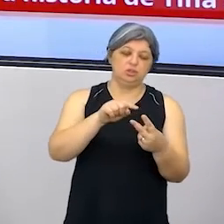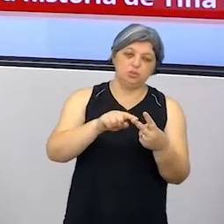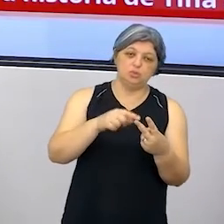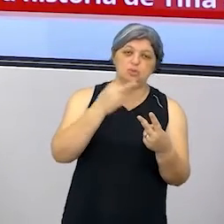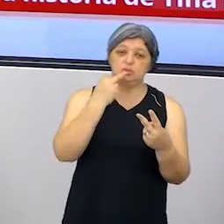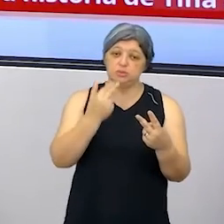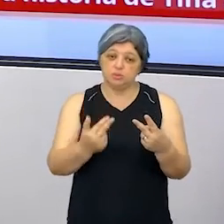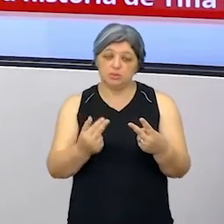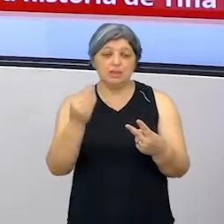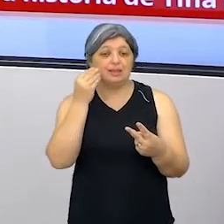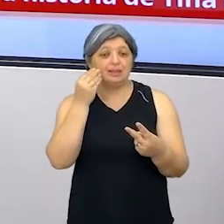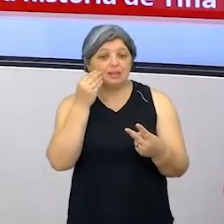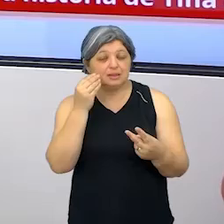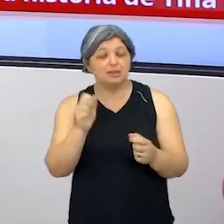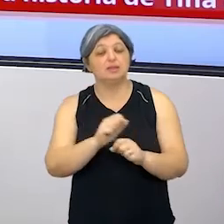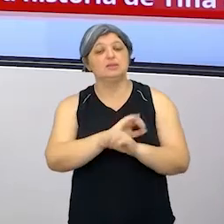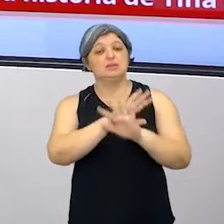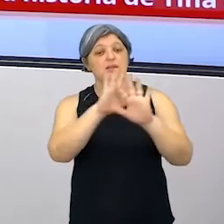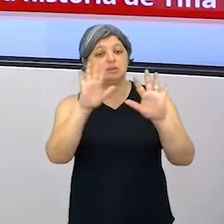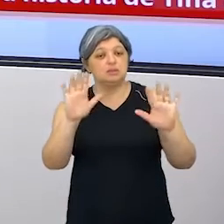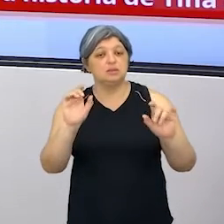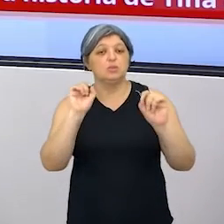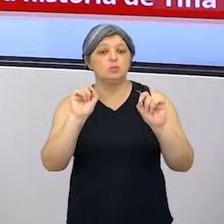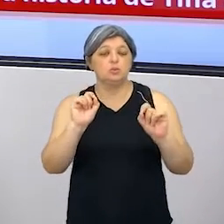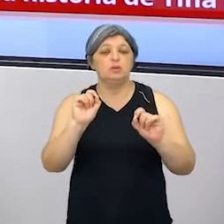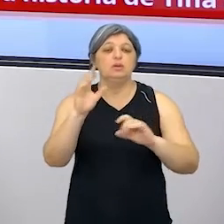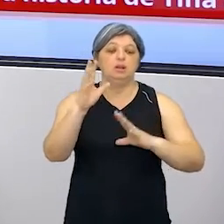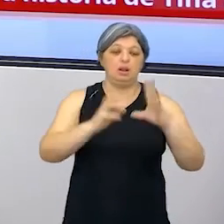tentar esclarecer o desentendimento.